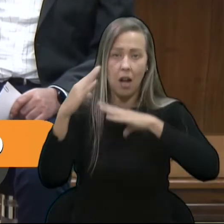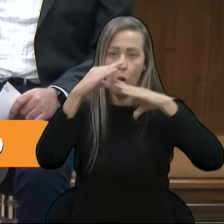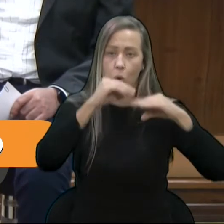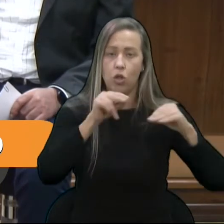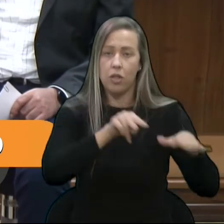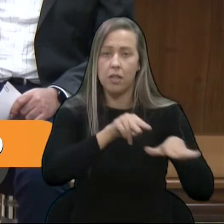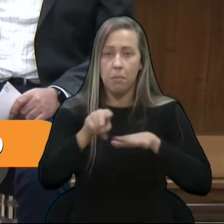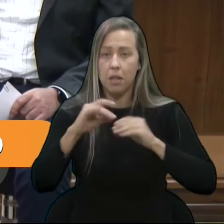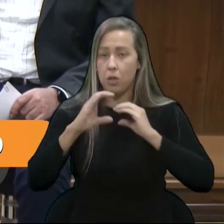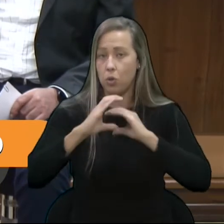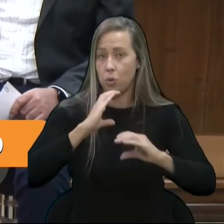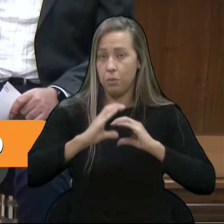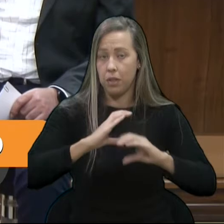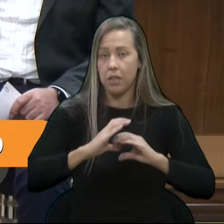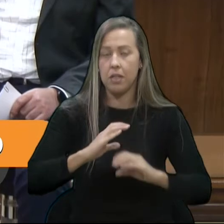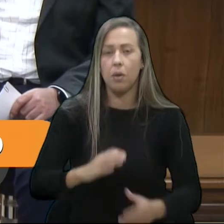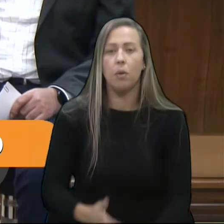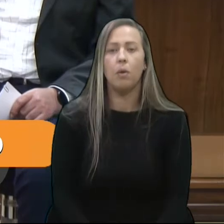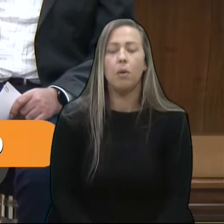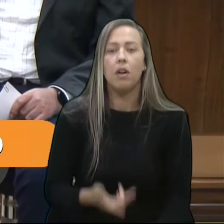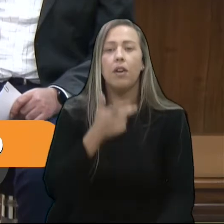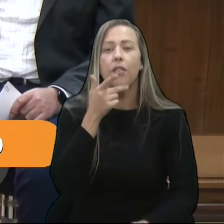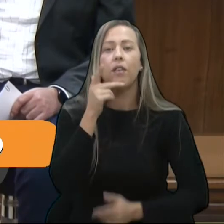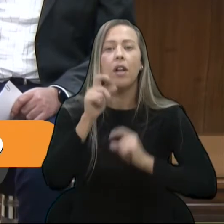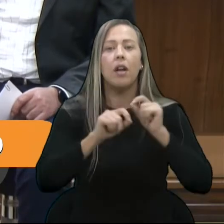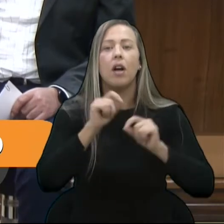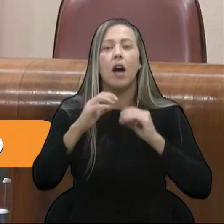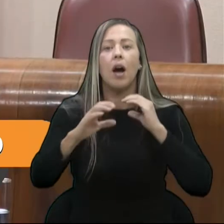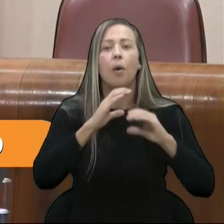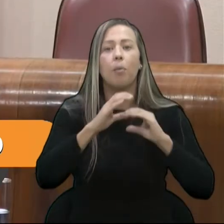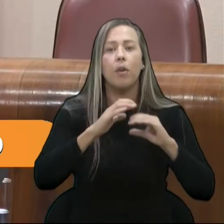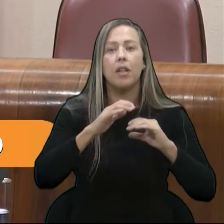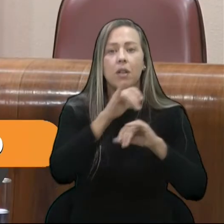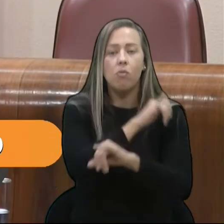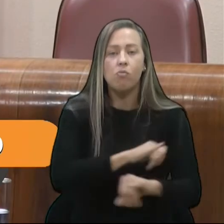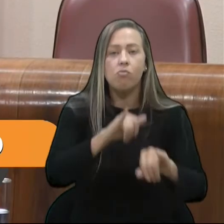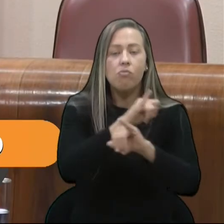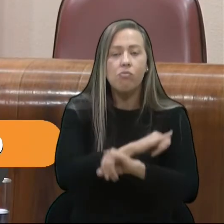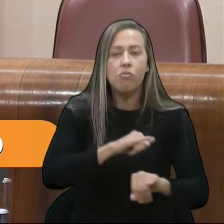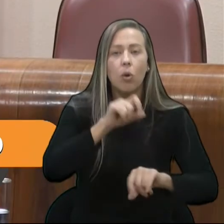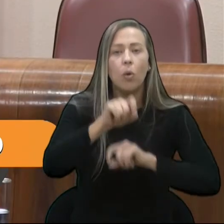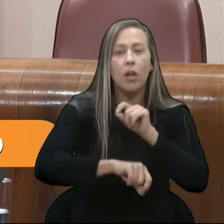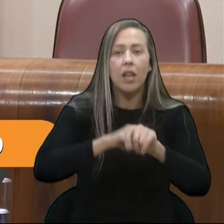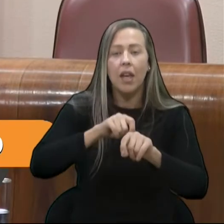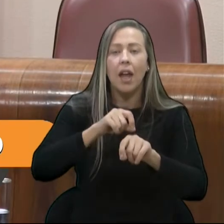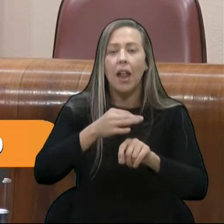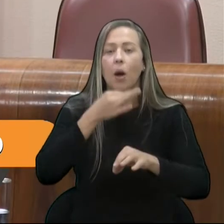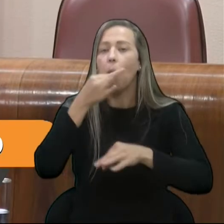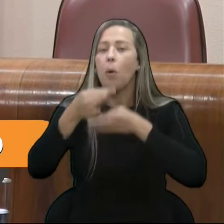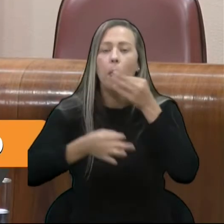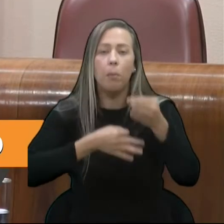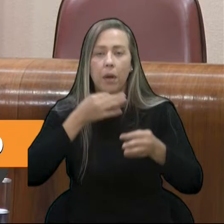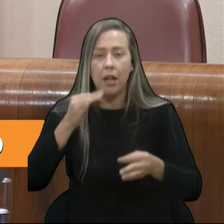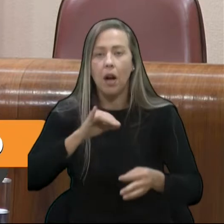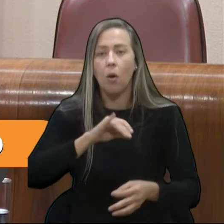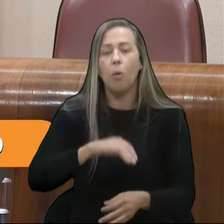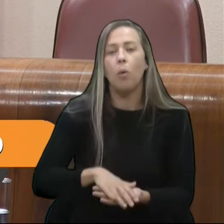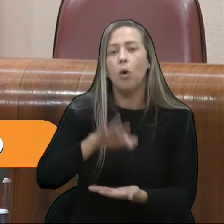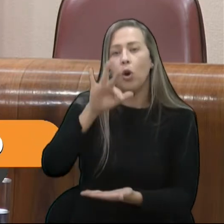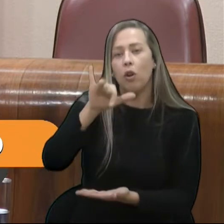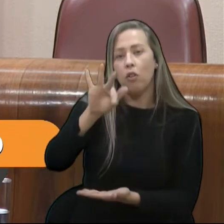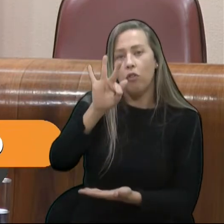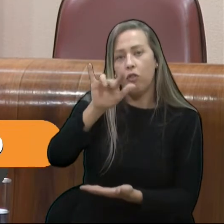de Comunicação, falando sobre a comunicação como um mecanismo de forma, o que forma opinião. O jornalista Floriano